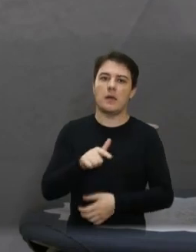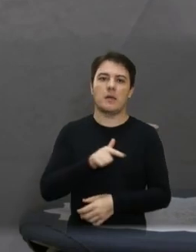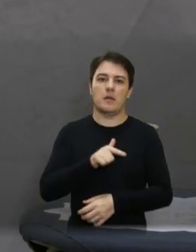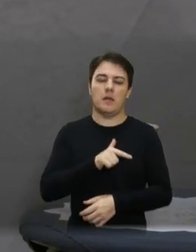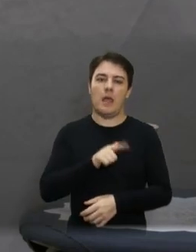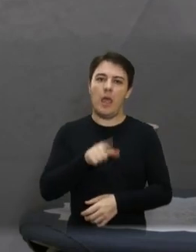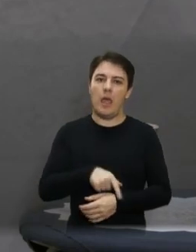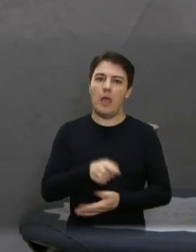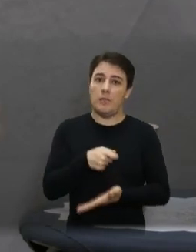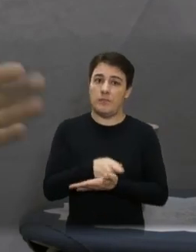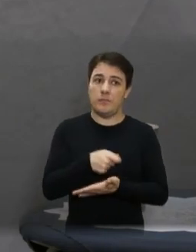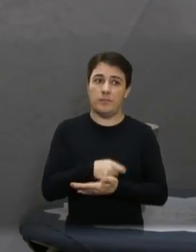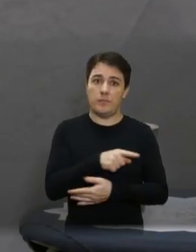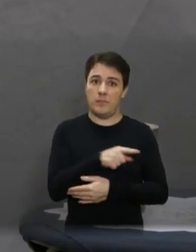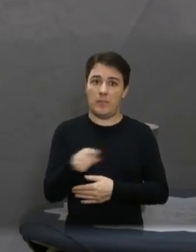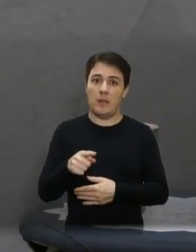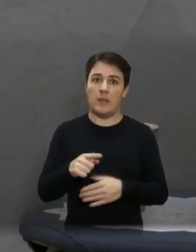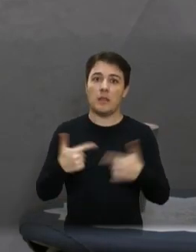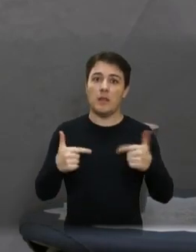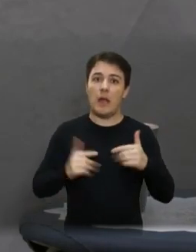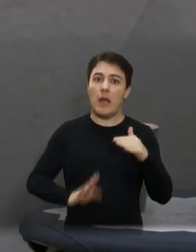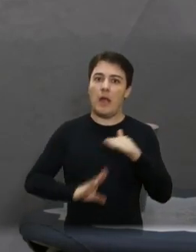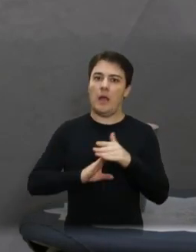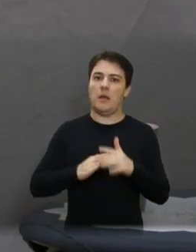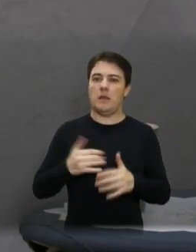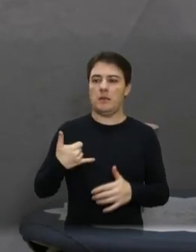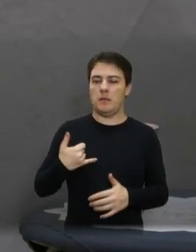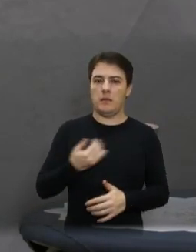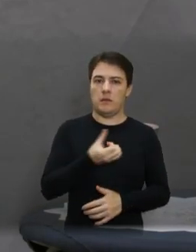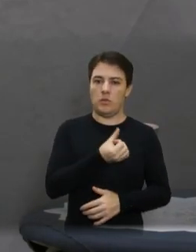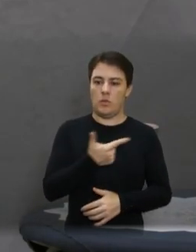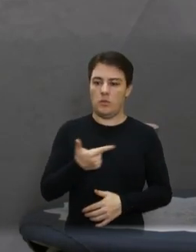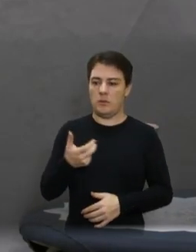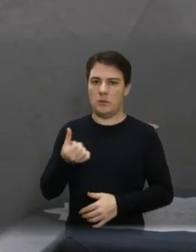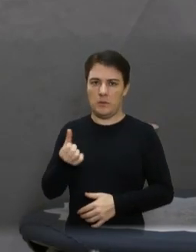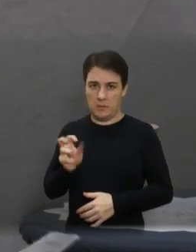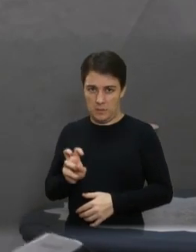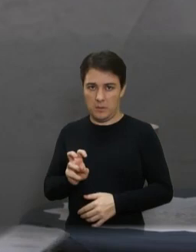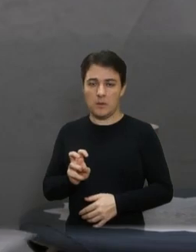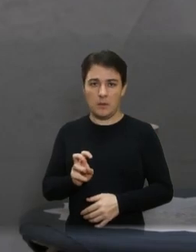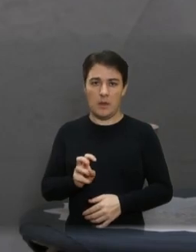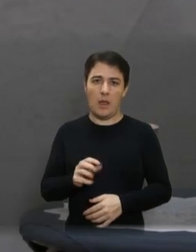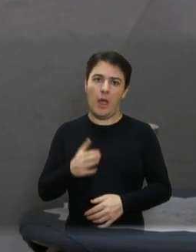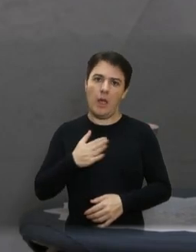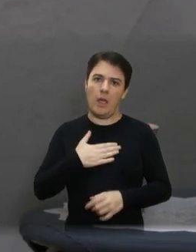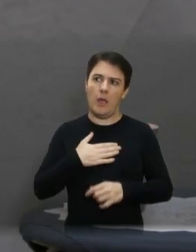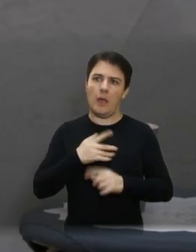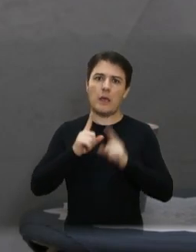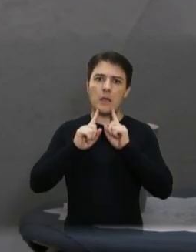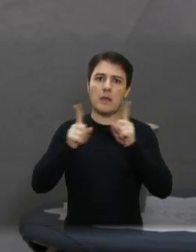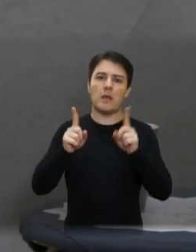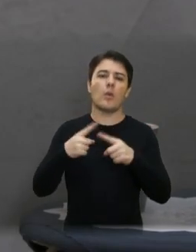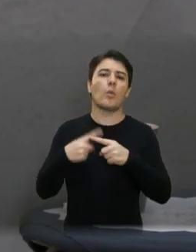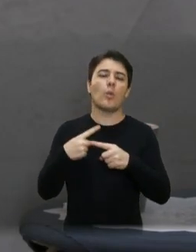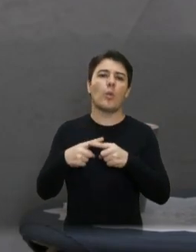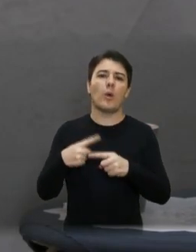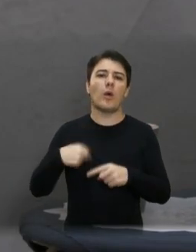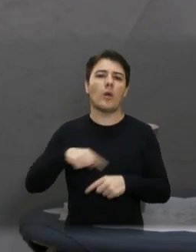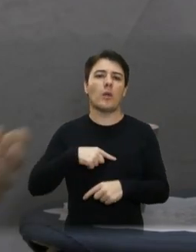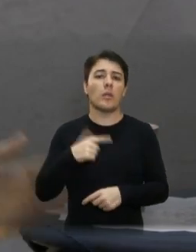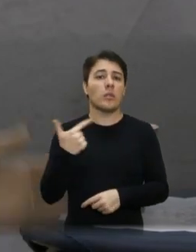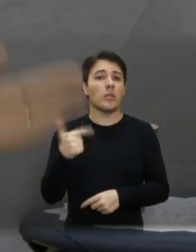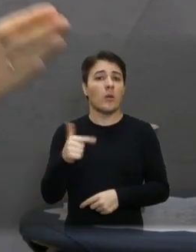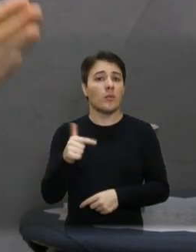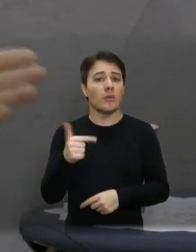obrigando indo trabalhar até 6265 anos e aqui cabe uma crítica nós não estamos vendo